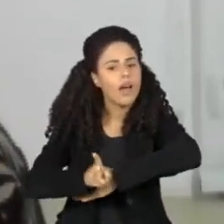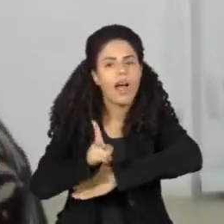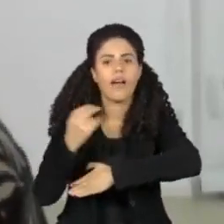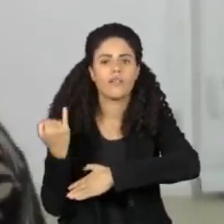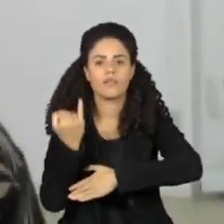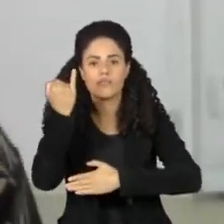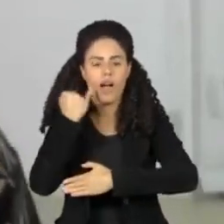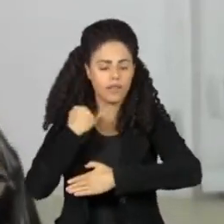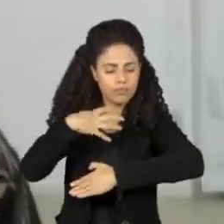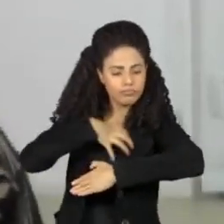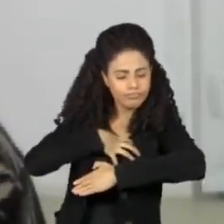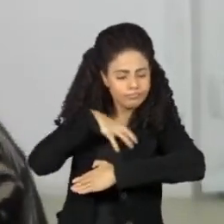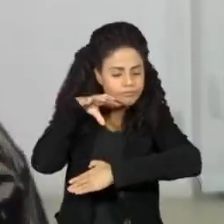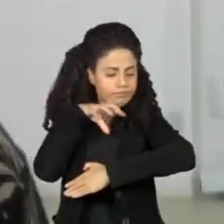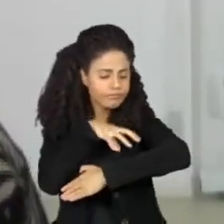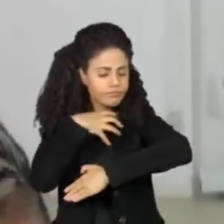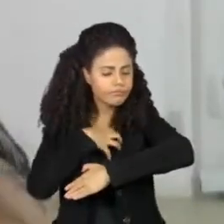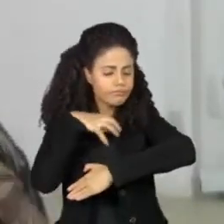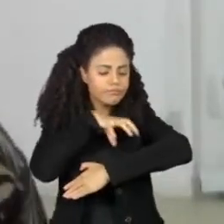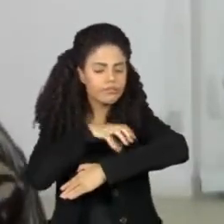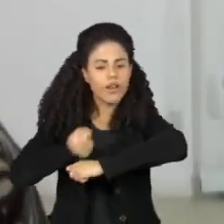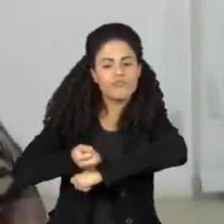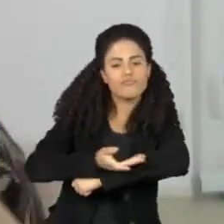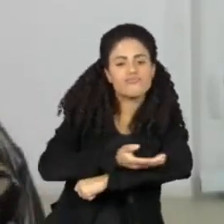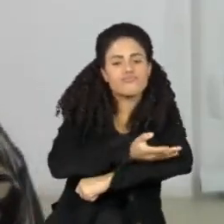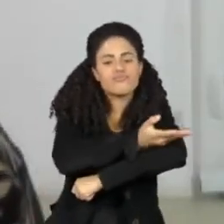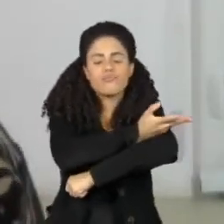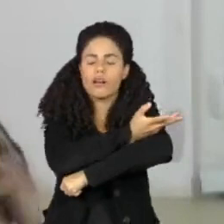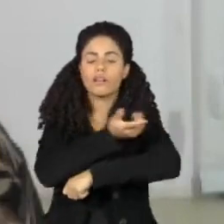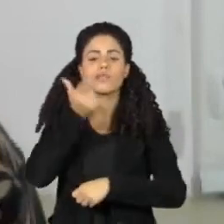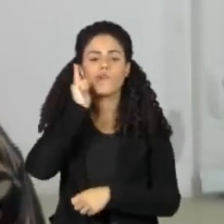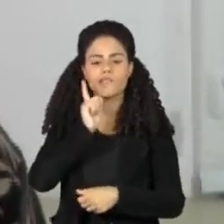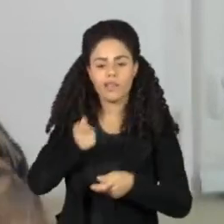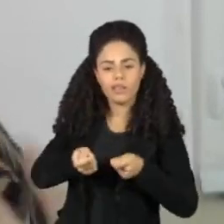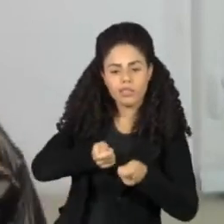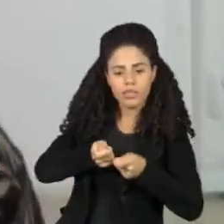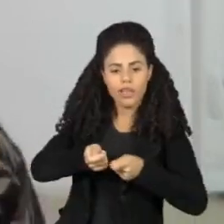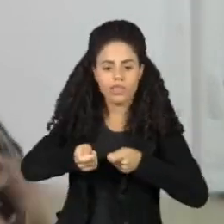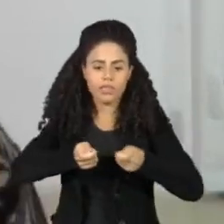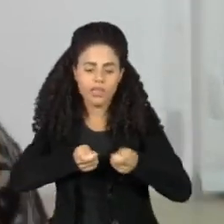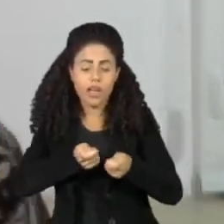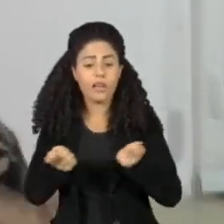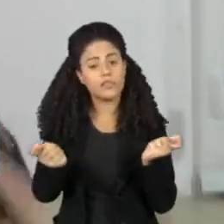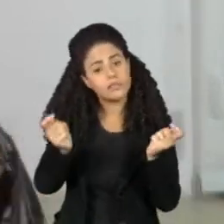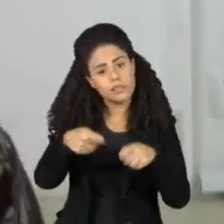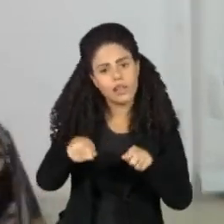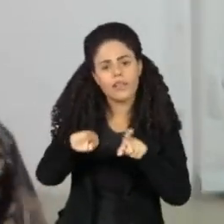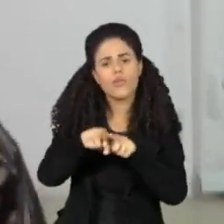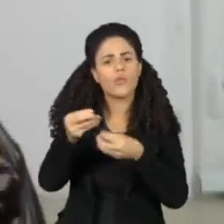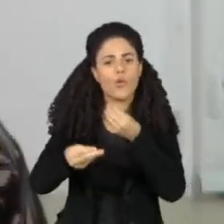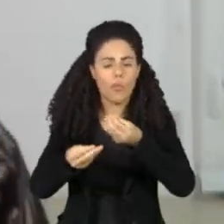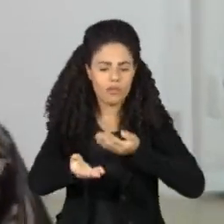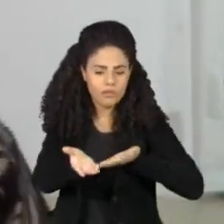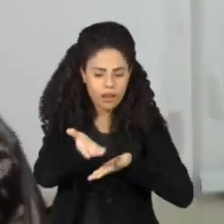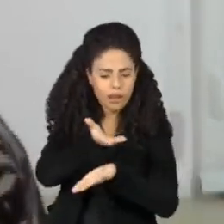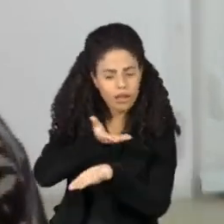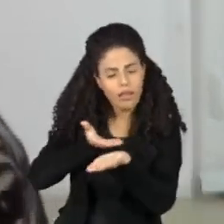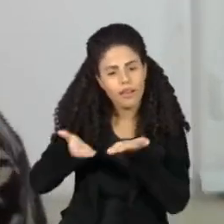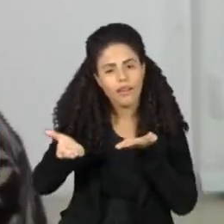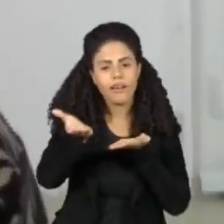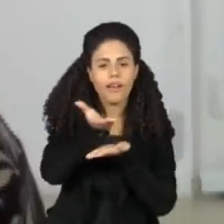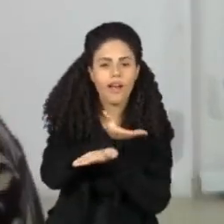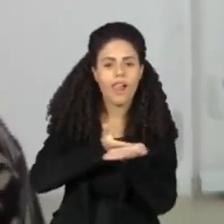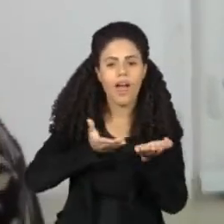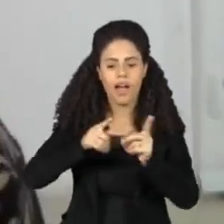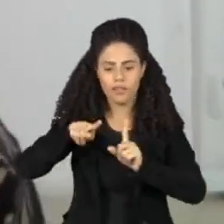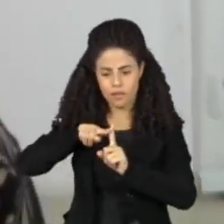de sentimentos e de emoções que ela vai administrando conforme esse bebê vai respondendo. Então, essa relação ela vai sendo criada, lógico, quando